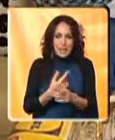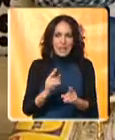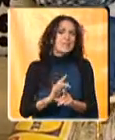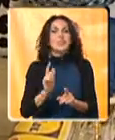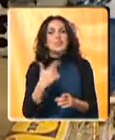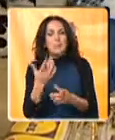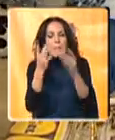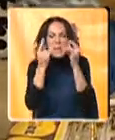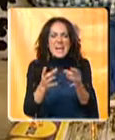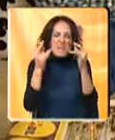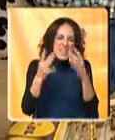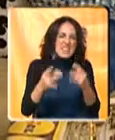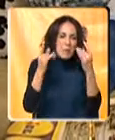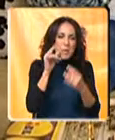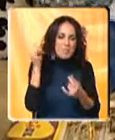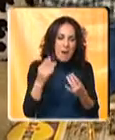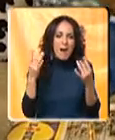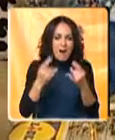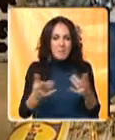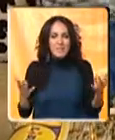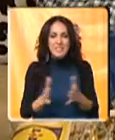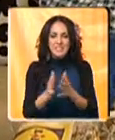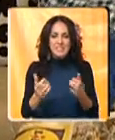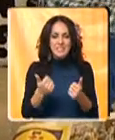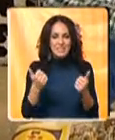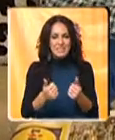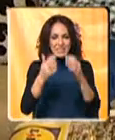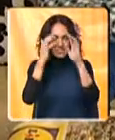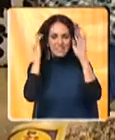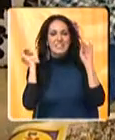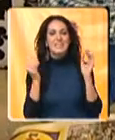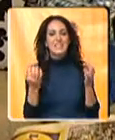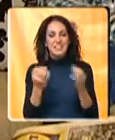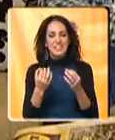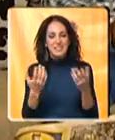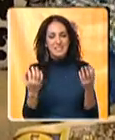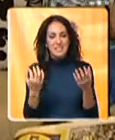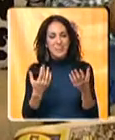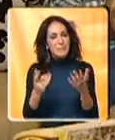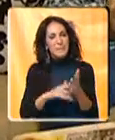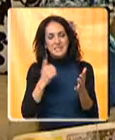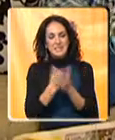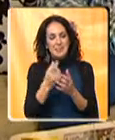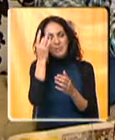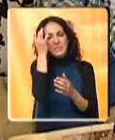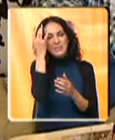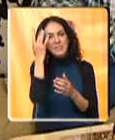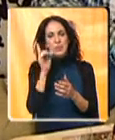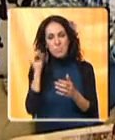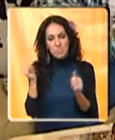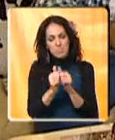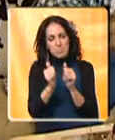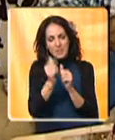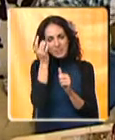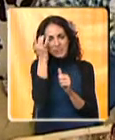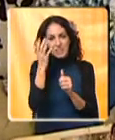depois é brinco com ele e faço as maiores palhaçadas que alguém possa imaginar com ele. E é sempre muito divertido estar com ele,